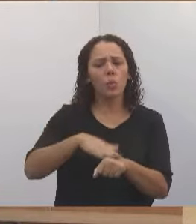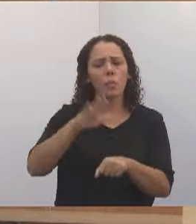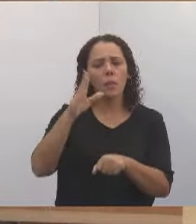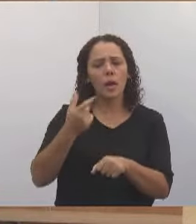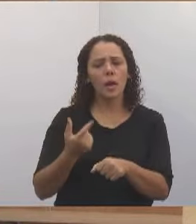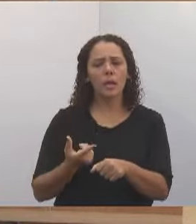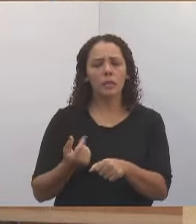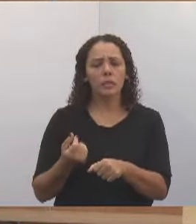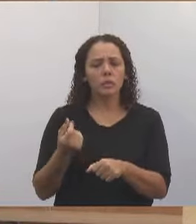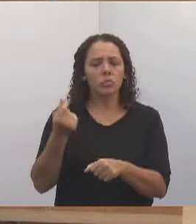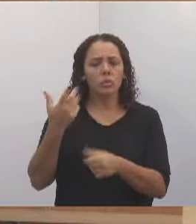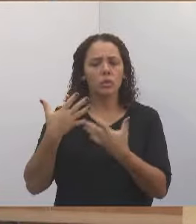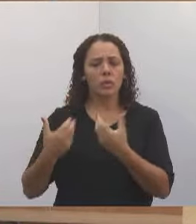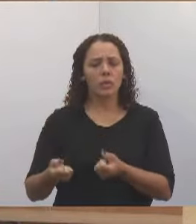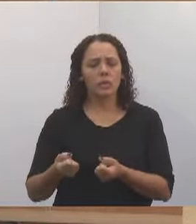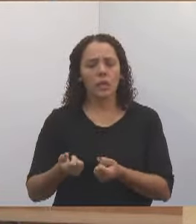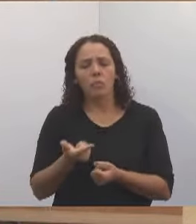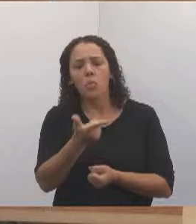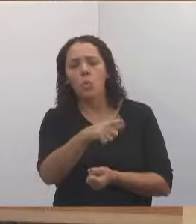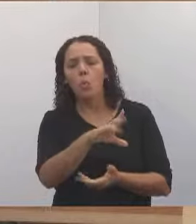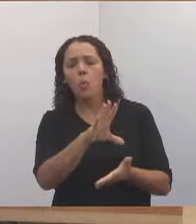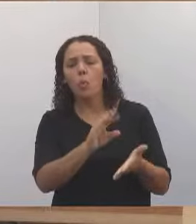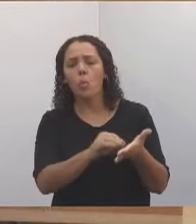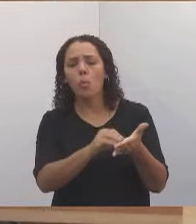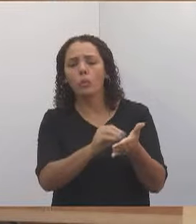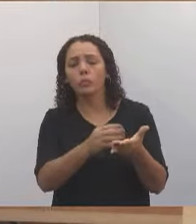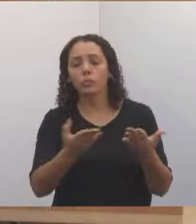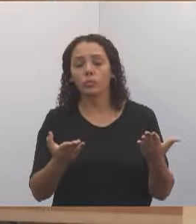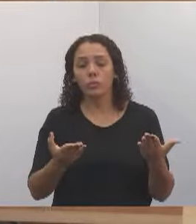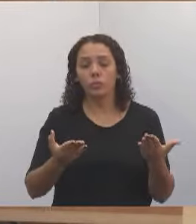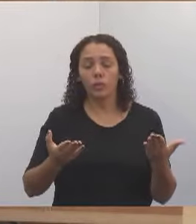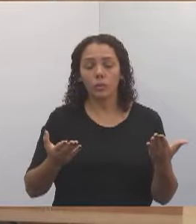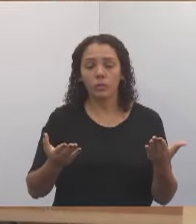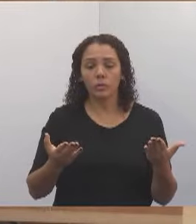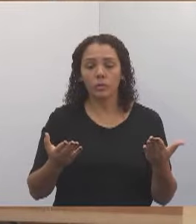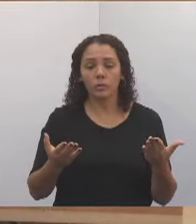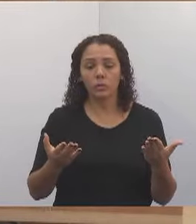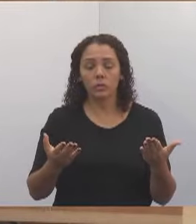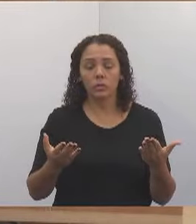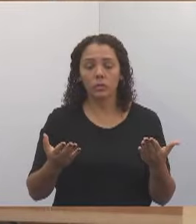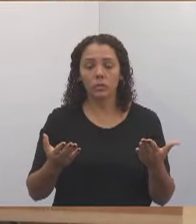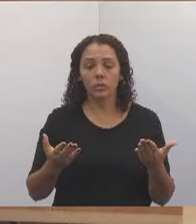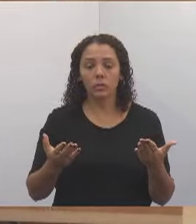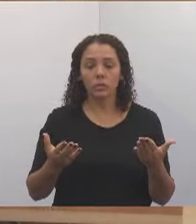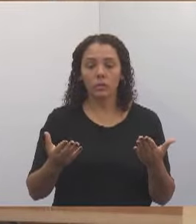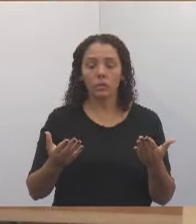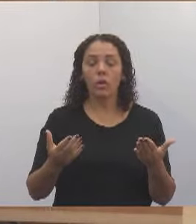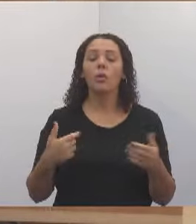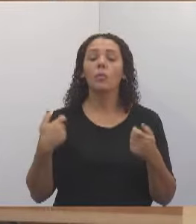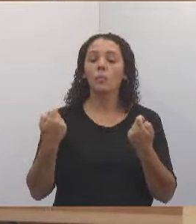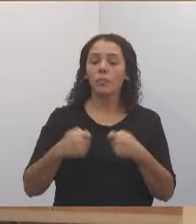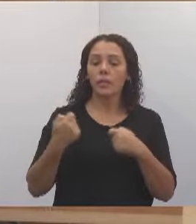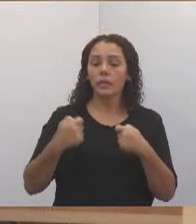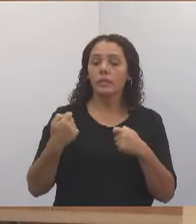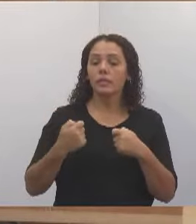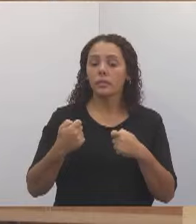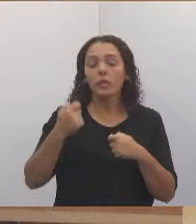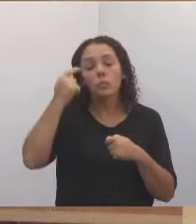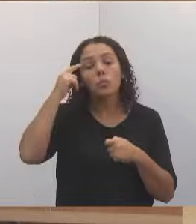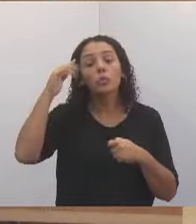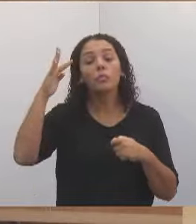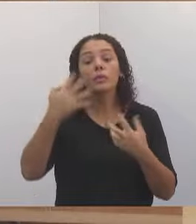fundo partidário, para outros não vem? Sendo que é isso que nós temos que começar a pensar, o